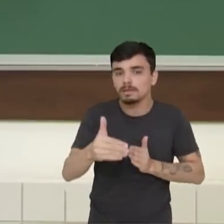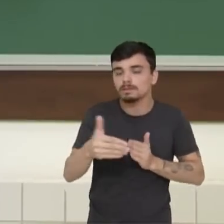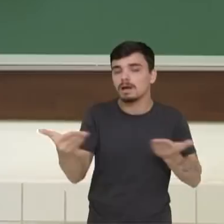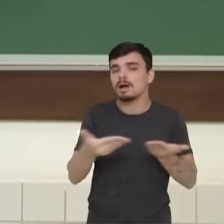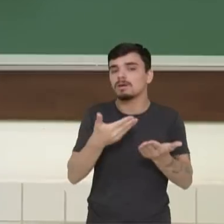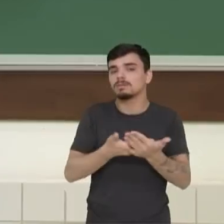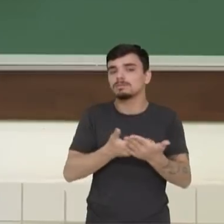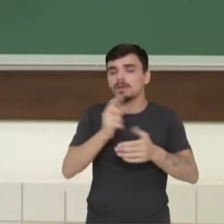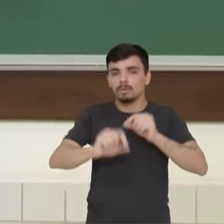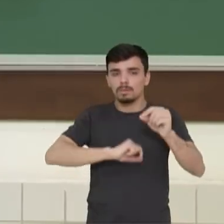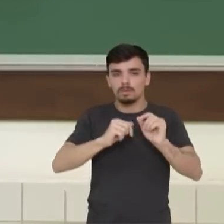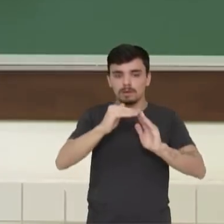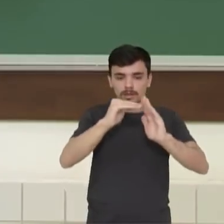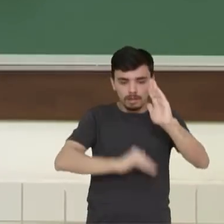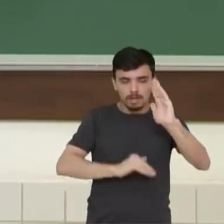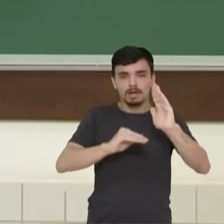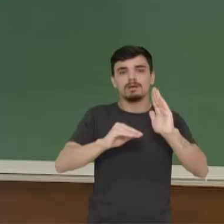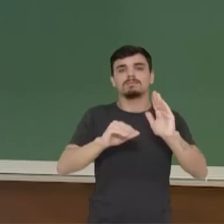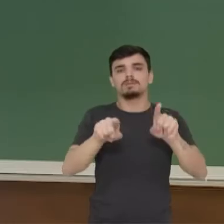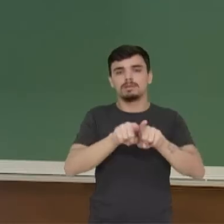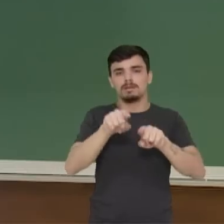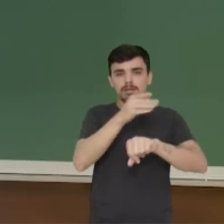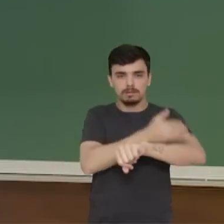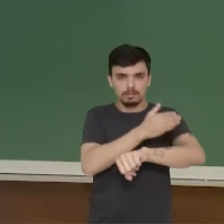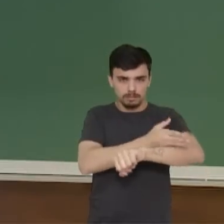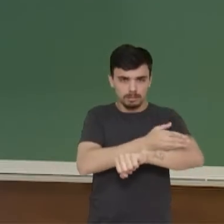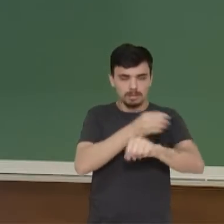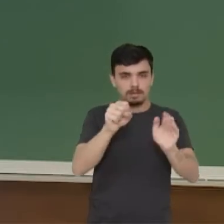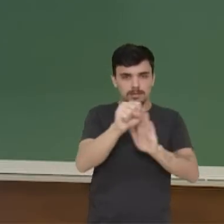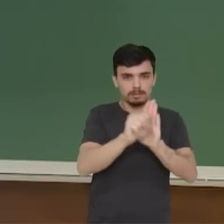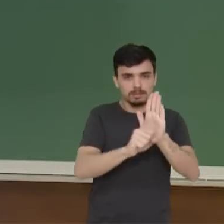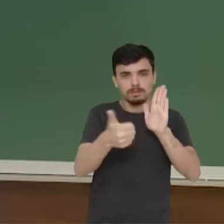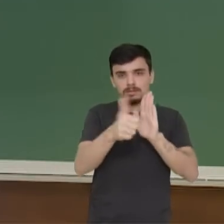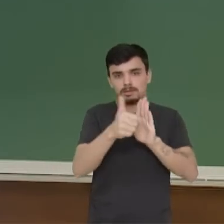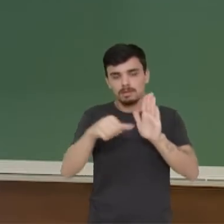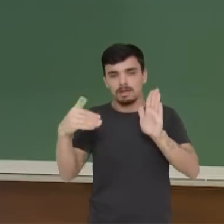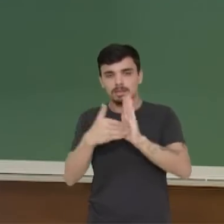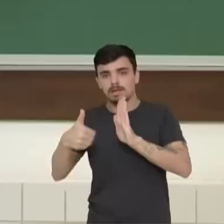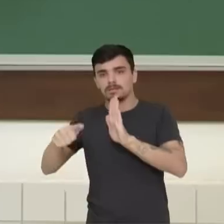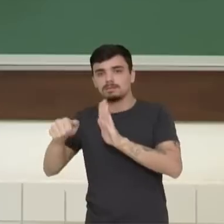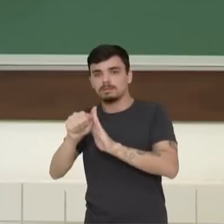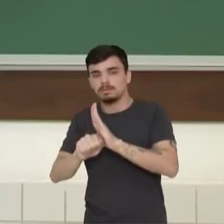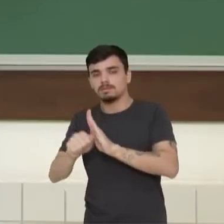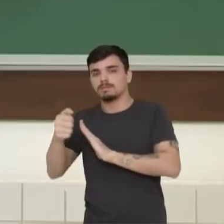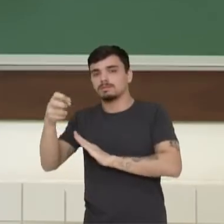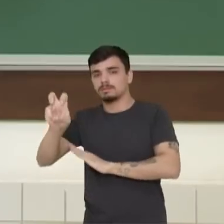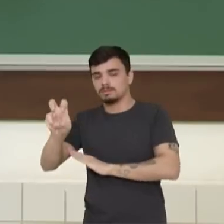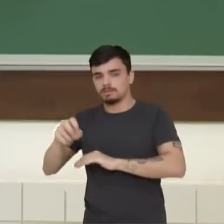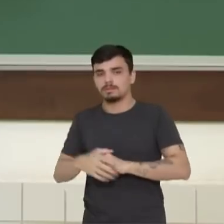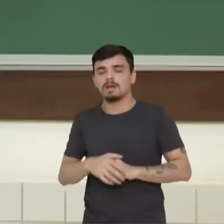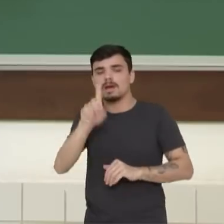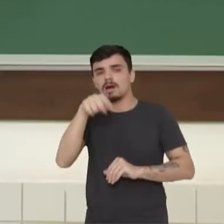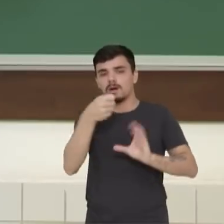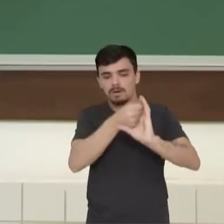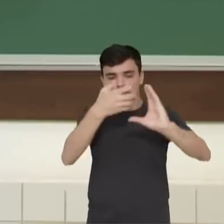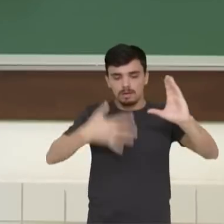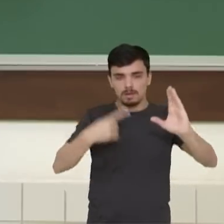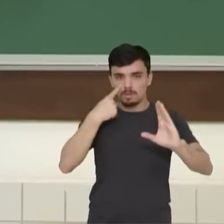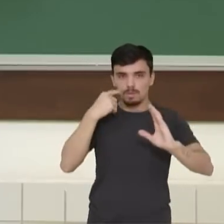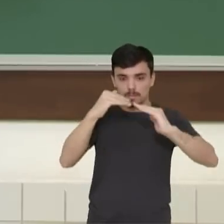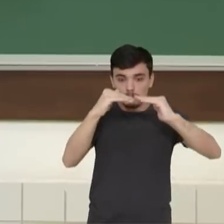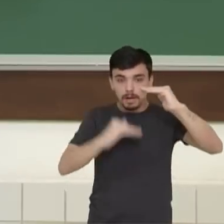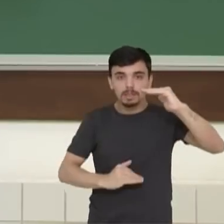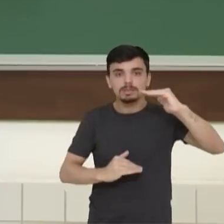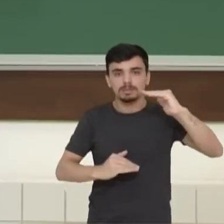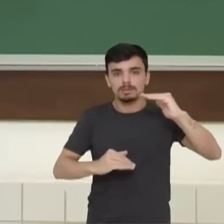começamos a estudar a Baixa Idade Média, que vai do século XI até o século XV. Características da Baixa Idade